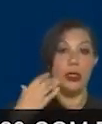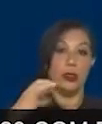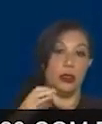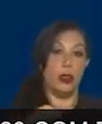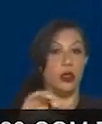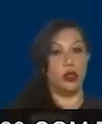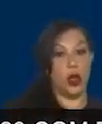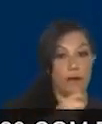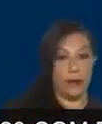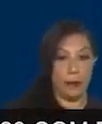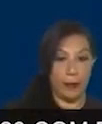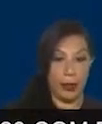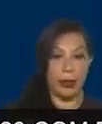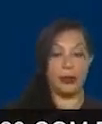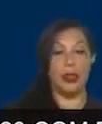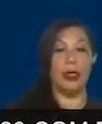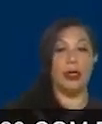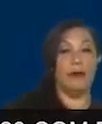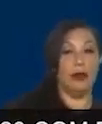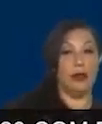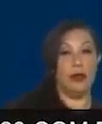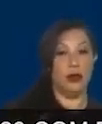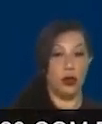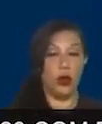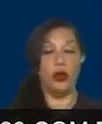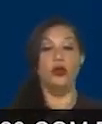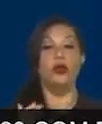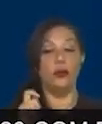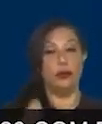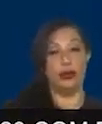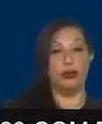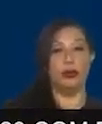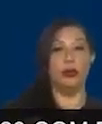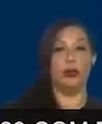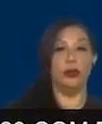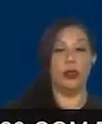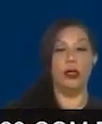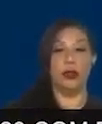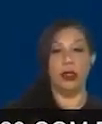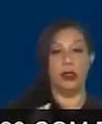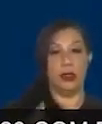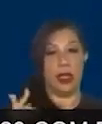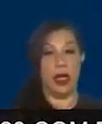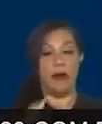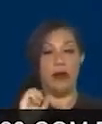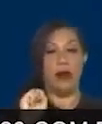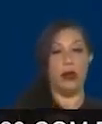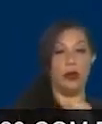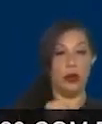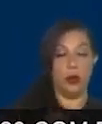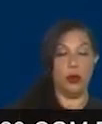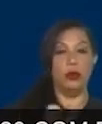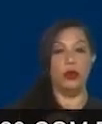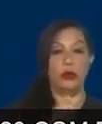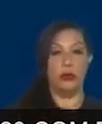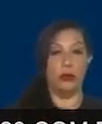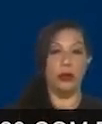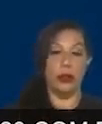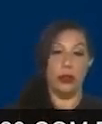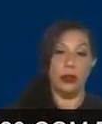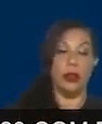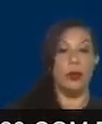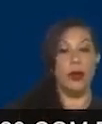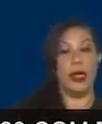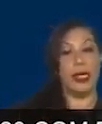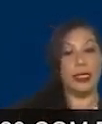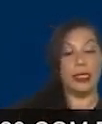por 9 meses. Em 2022, foi condenado pelo STF a 8 anos e 9 meses de prisão por